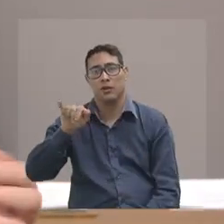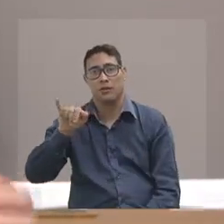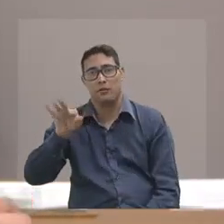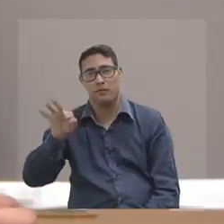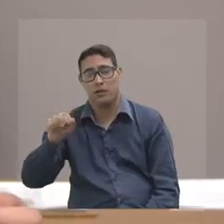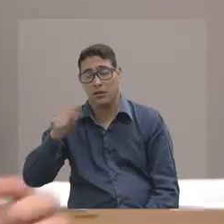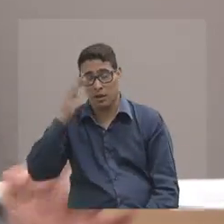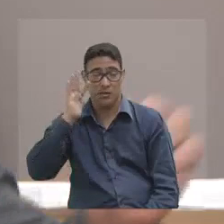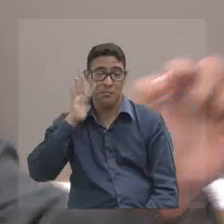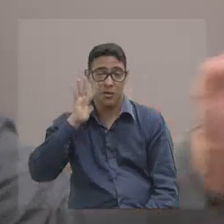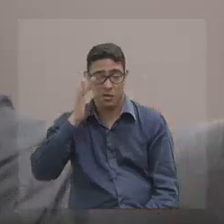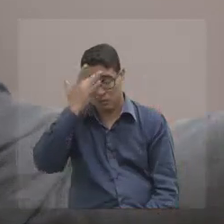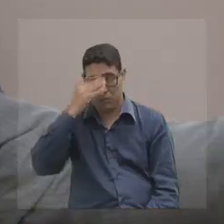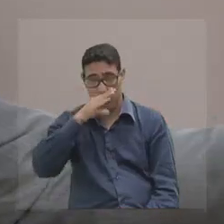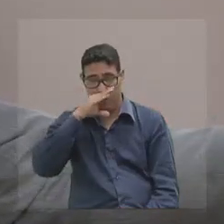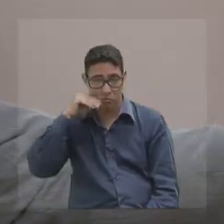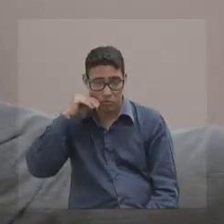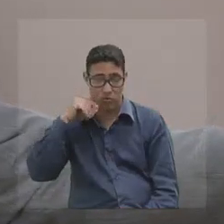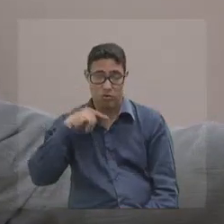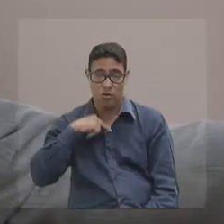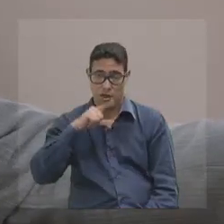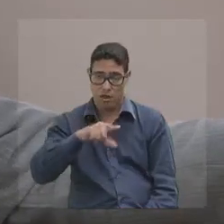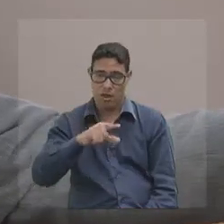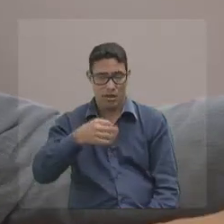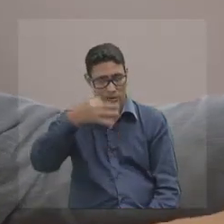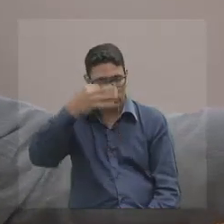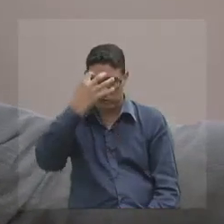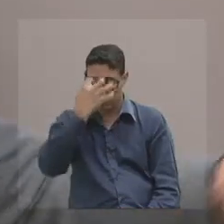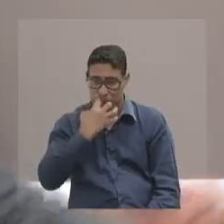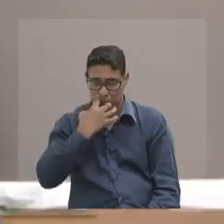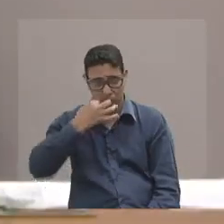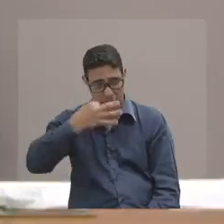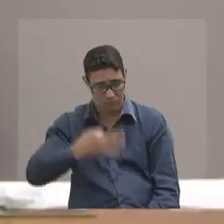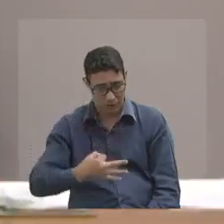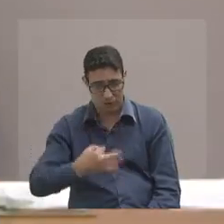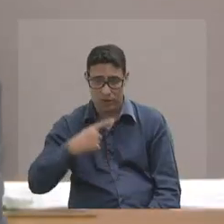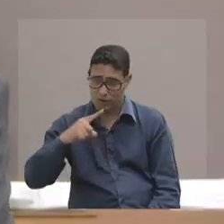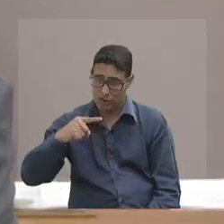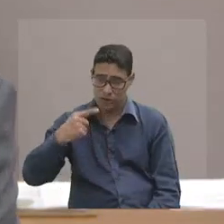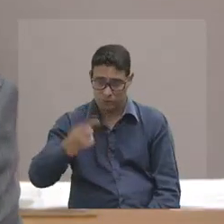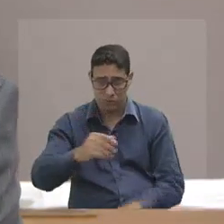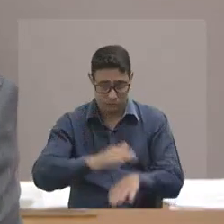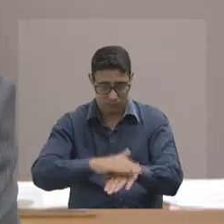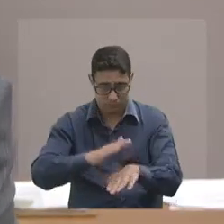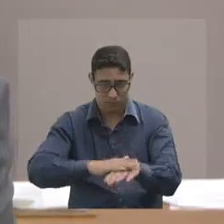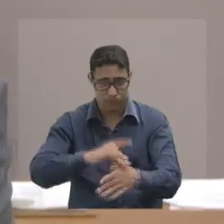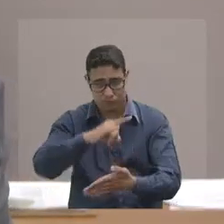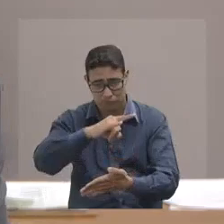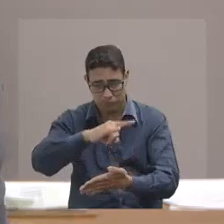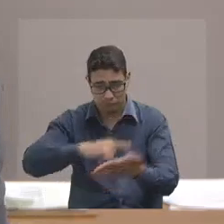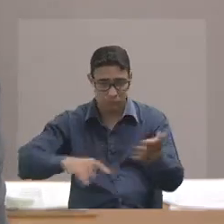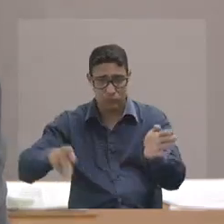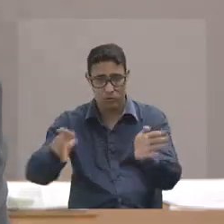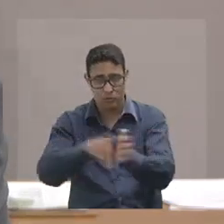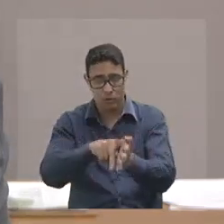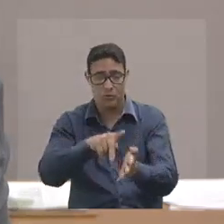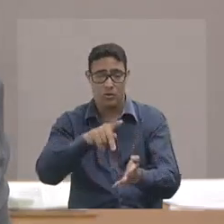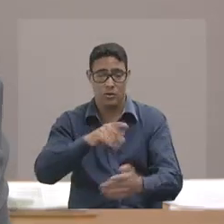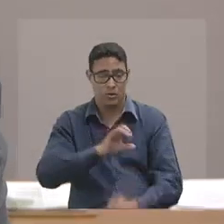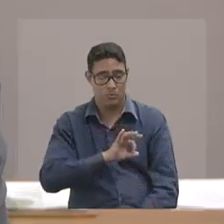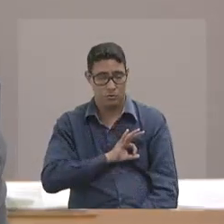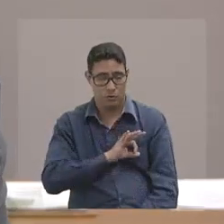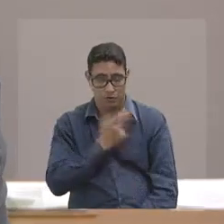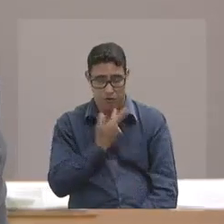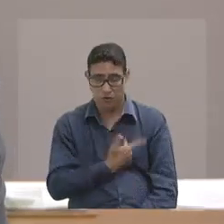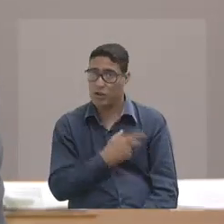e honesto essa bolsa benção logo dois meses depois veio um documento da polícia dizendo o seguinte não foram encontrados